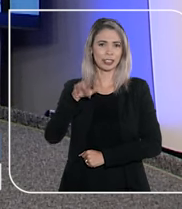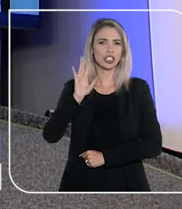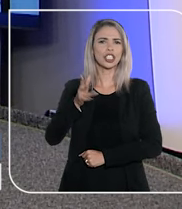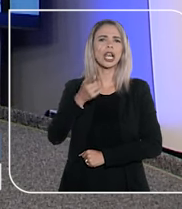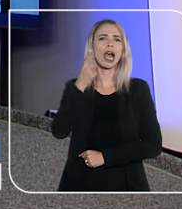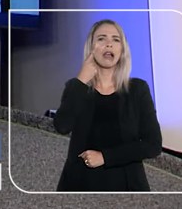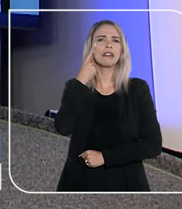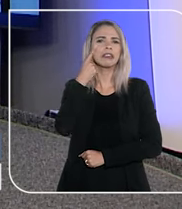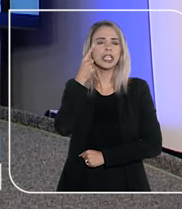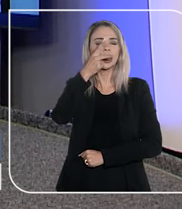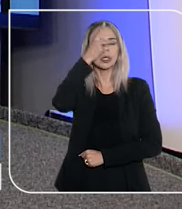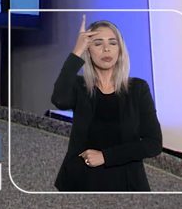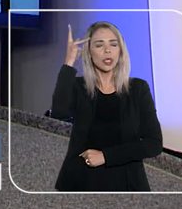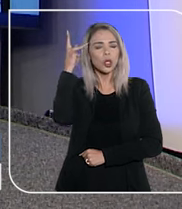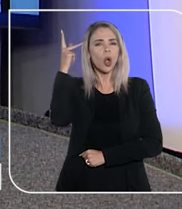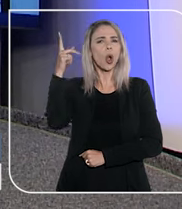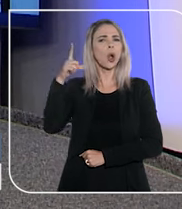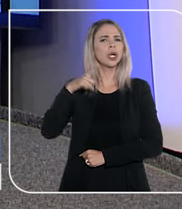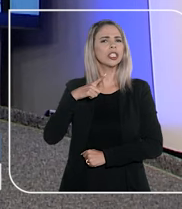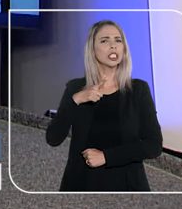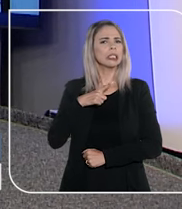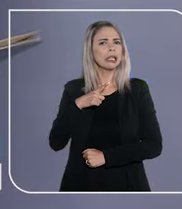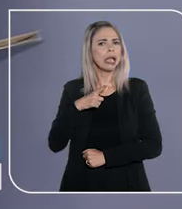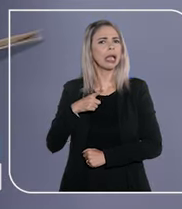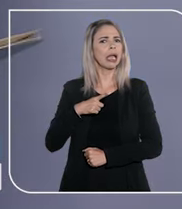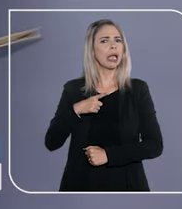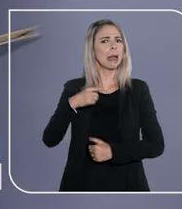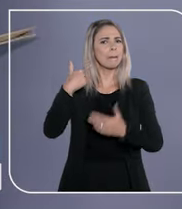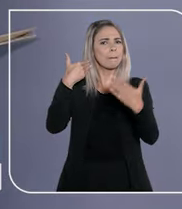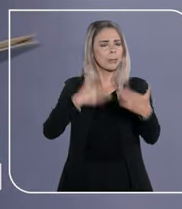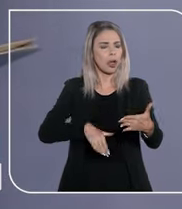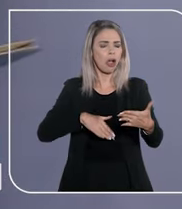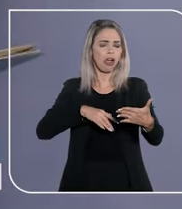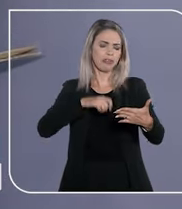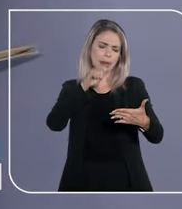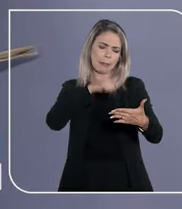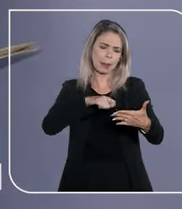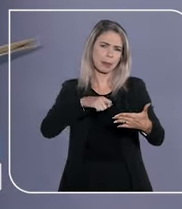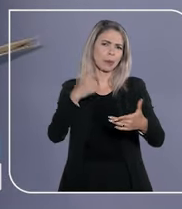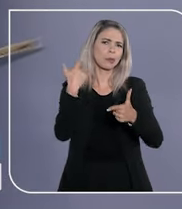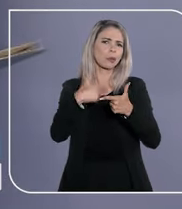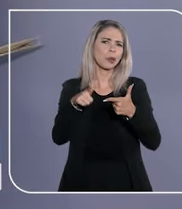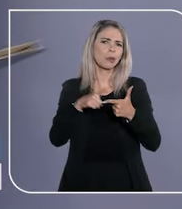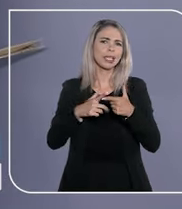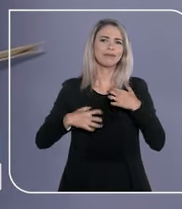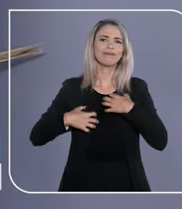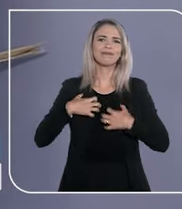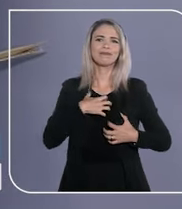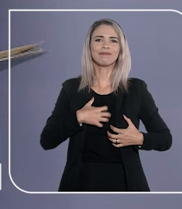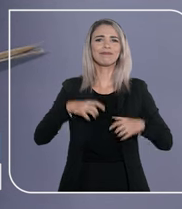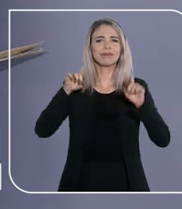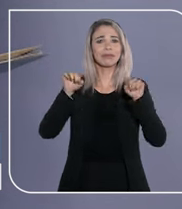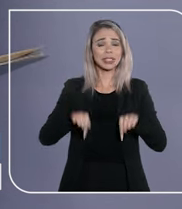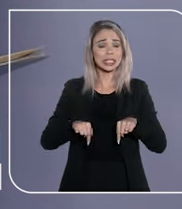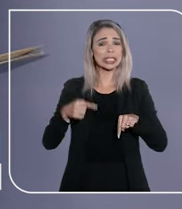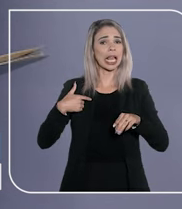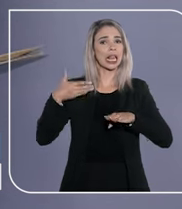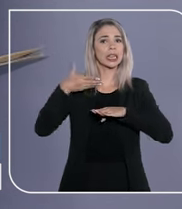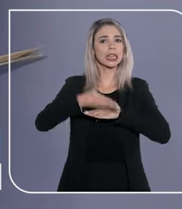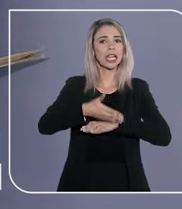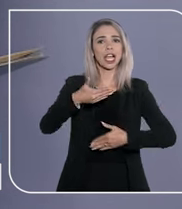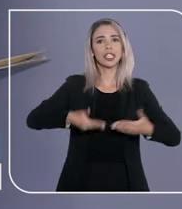candidatos insatisfeitos com algum imbróglio, algum percalço nesse caminho aí a atingir o serviço público